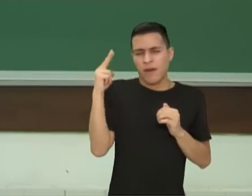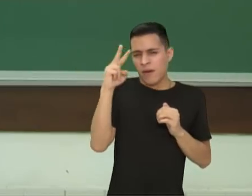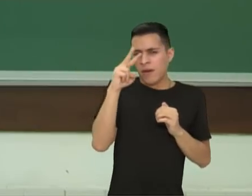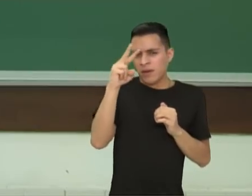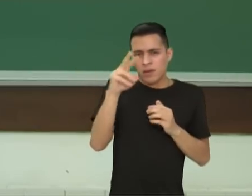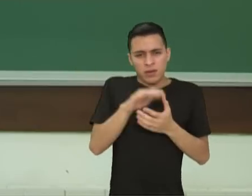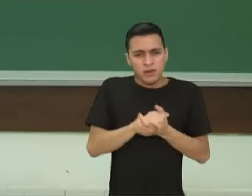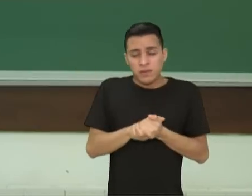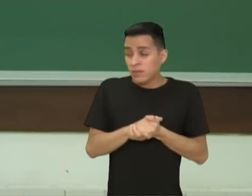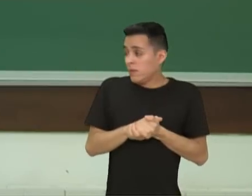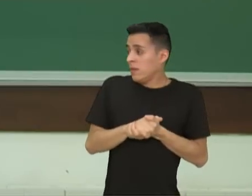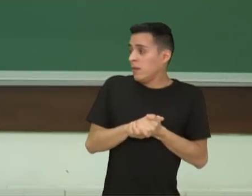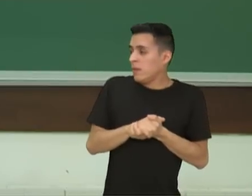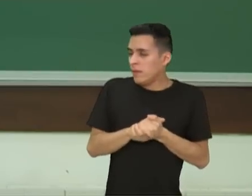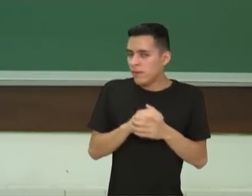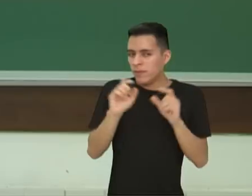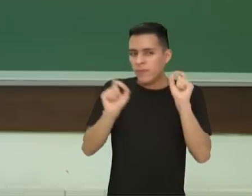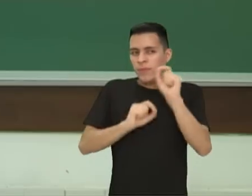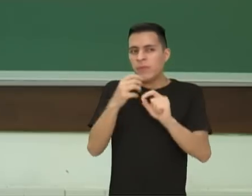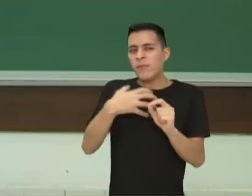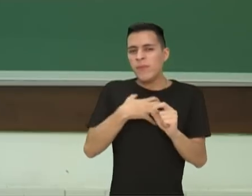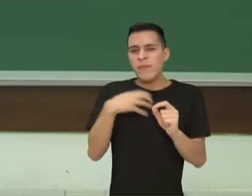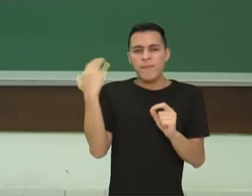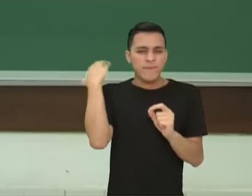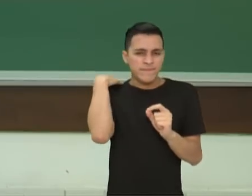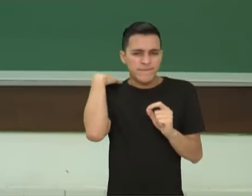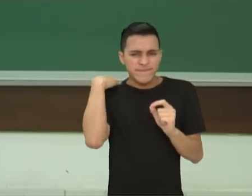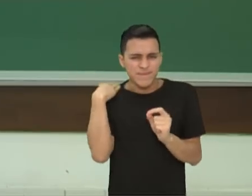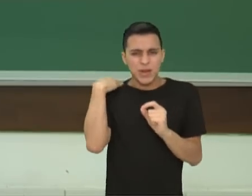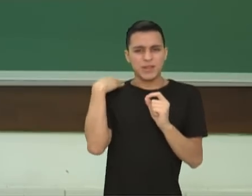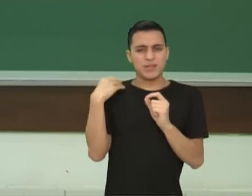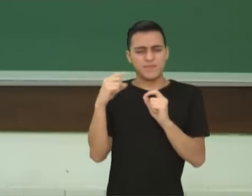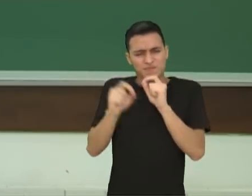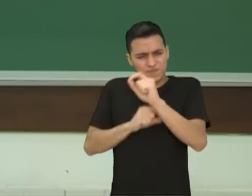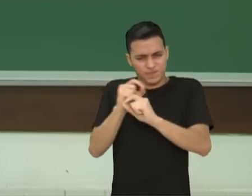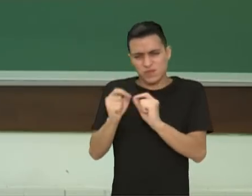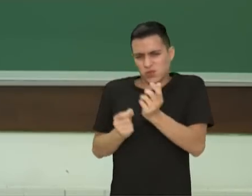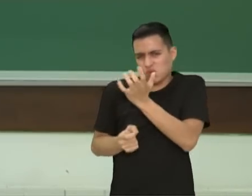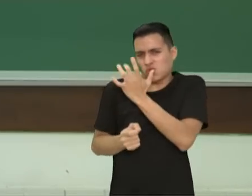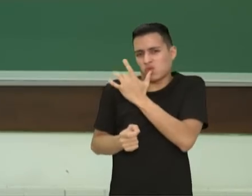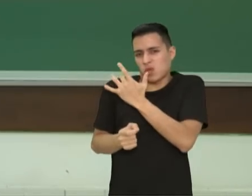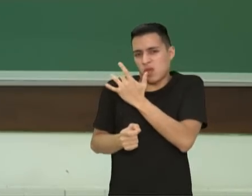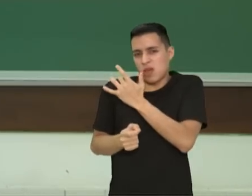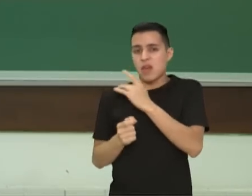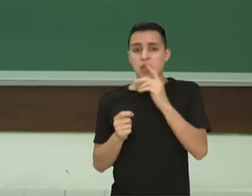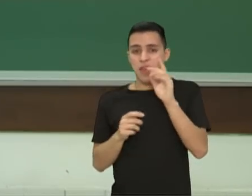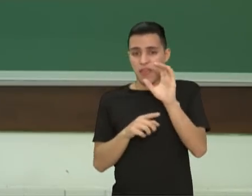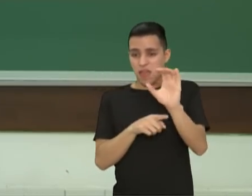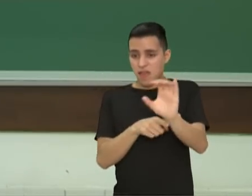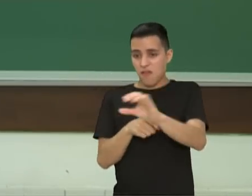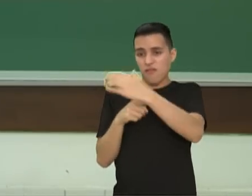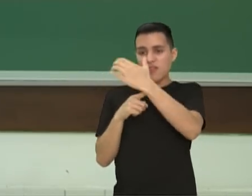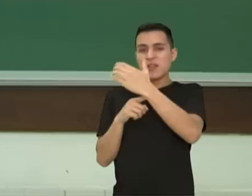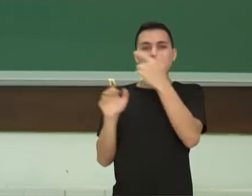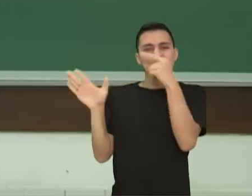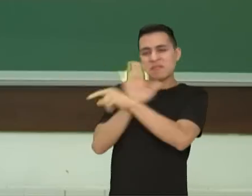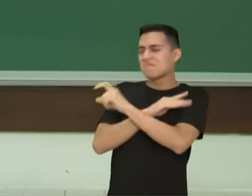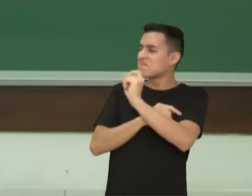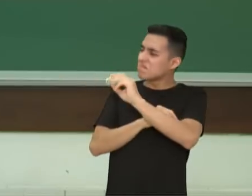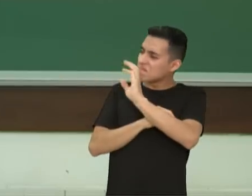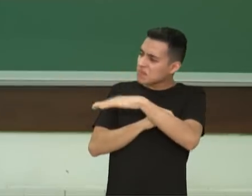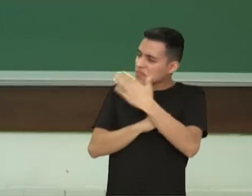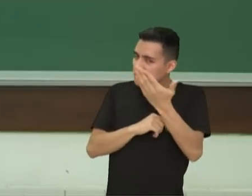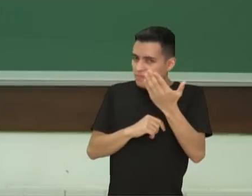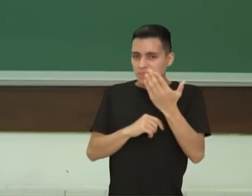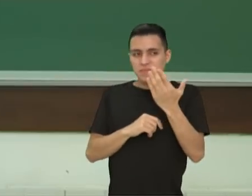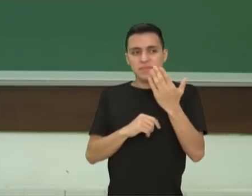força e eu estou olhando para frente, mas eu senti a pressão do toque. Eu viro, oi, tudo bom com você? Né?